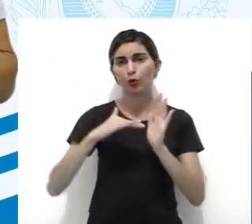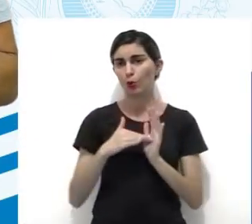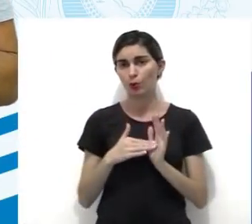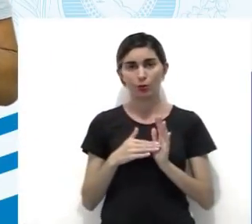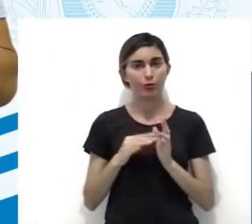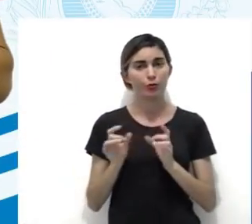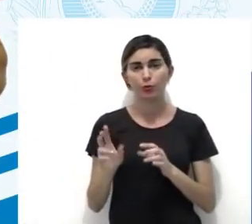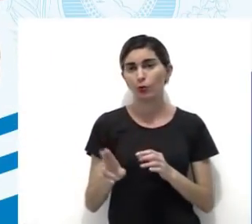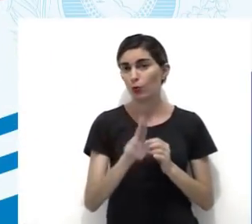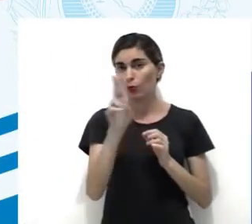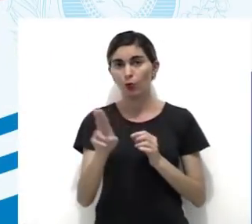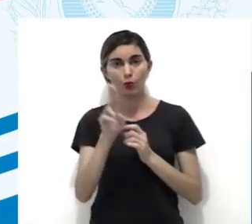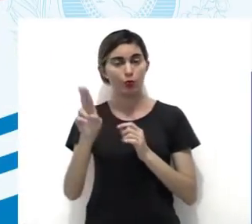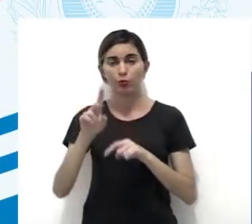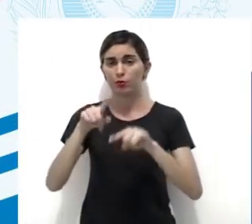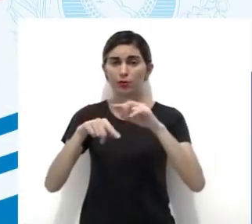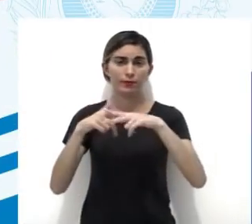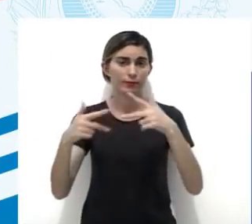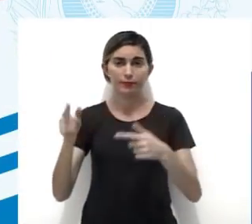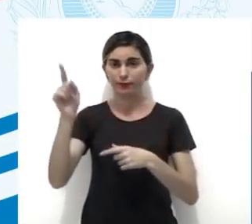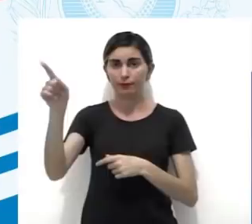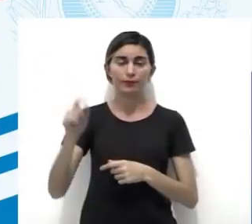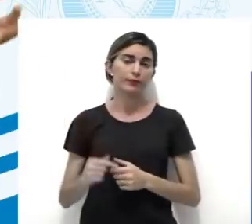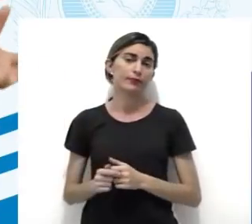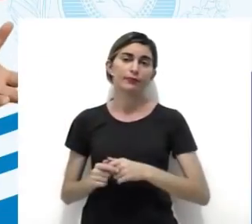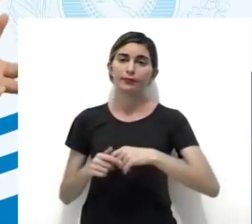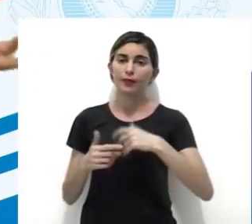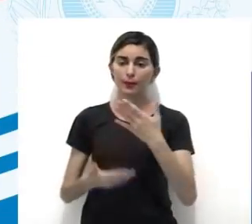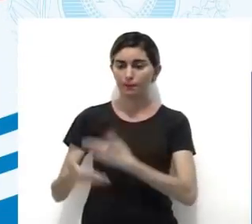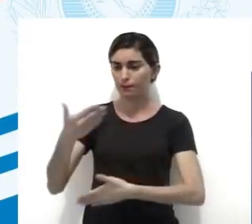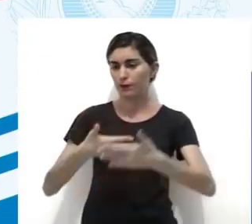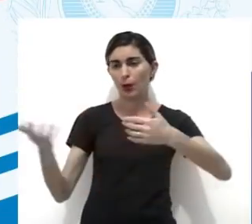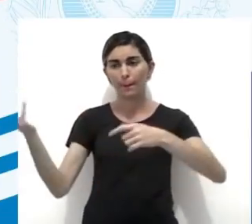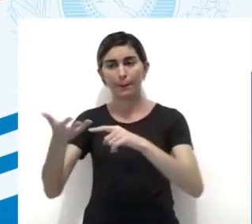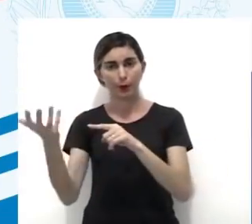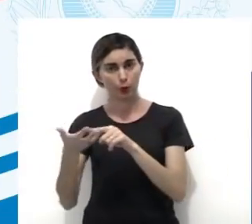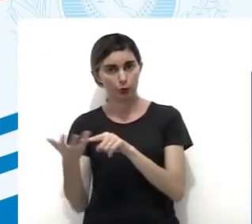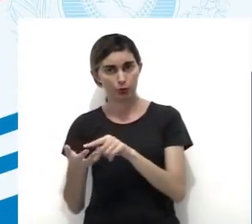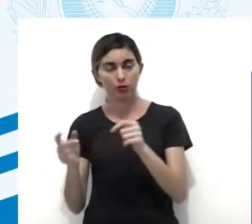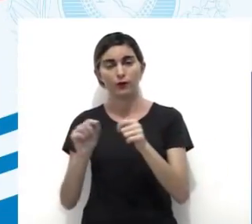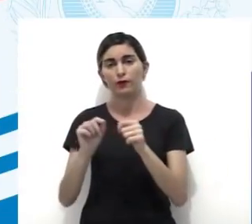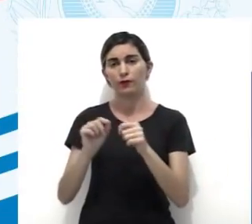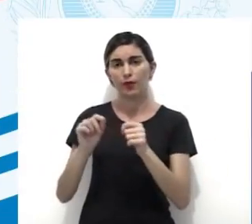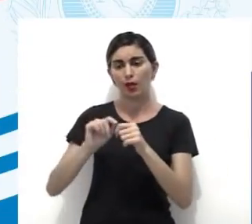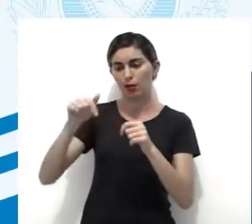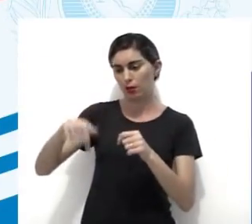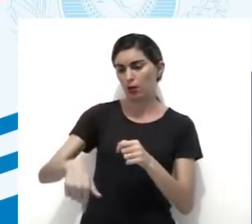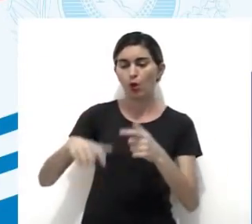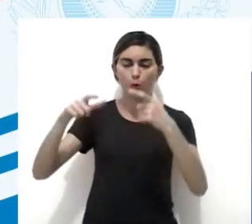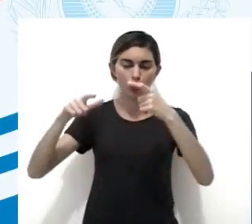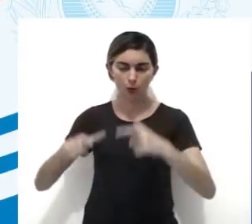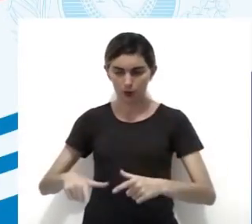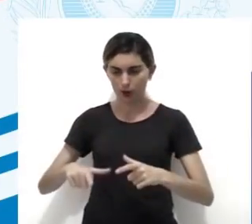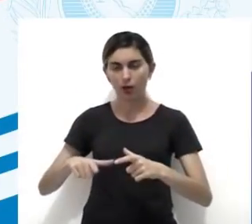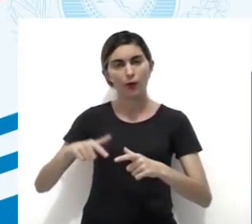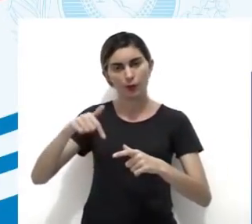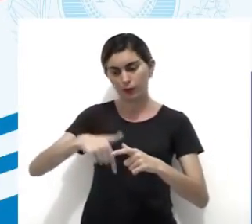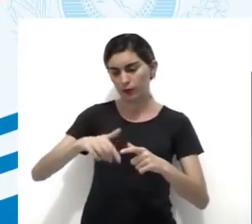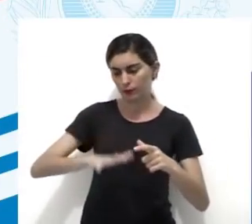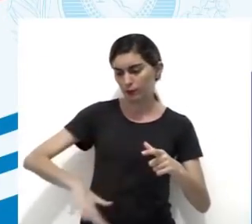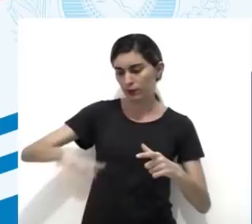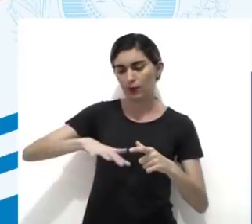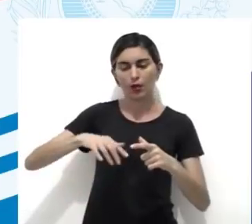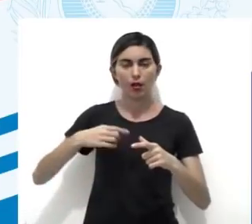produção, então, ele se diversifica no espaço. A produção, ela pode ser realizada em um determinado local, uma parte